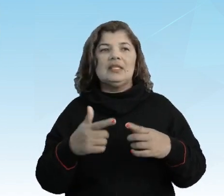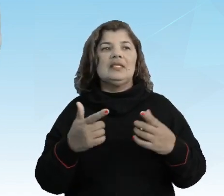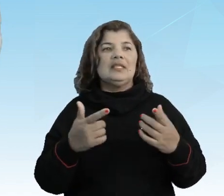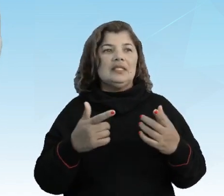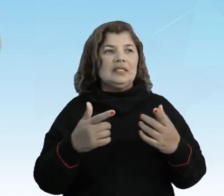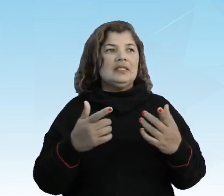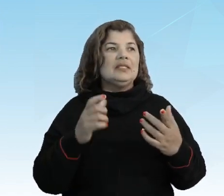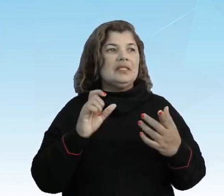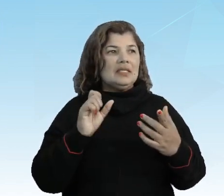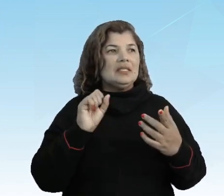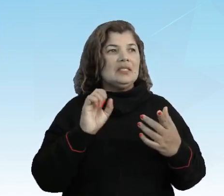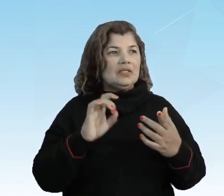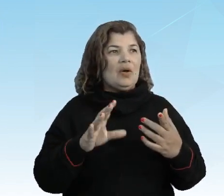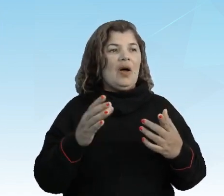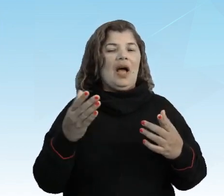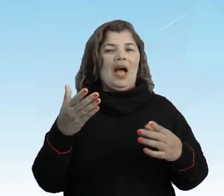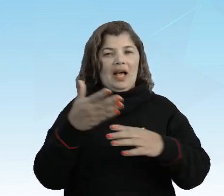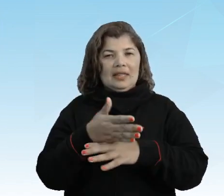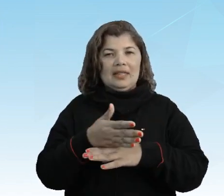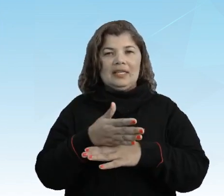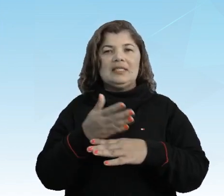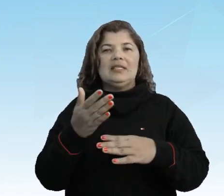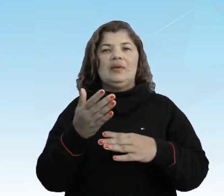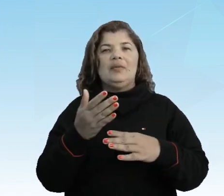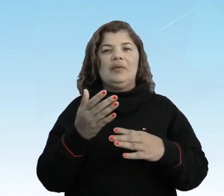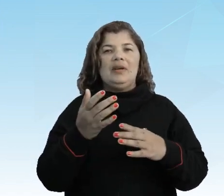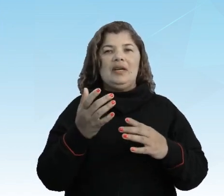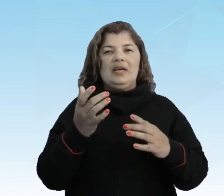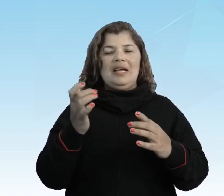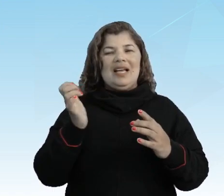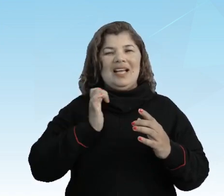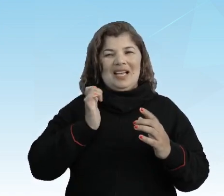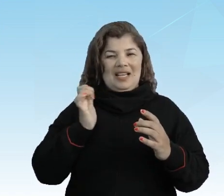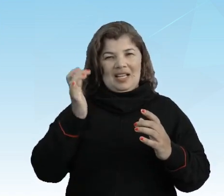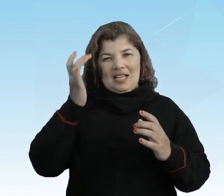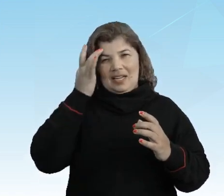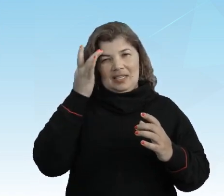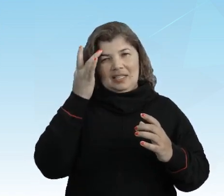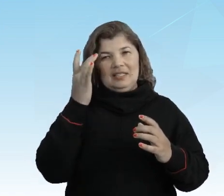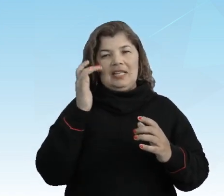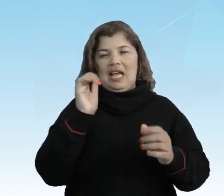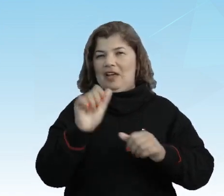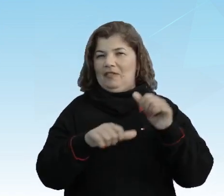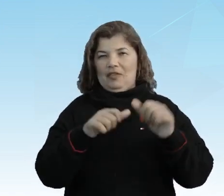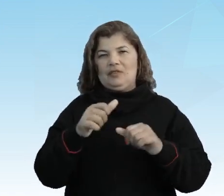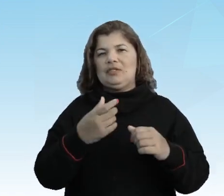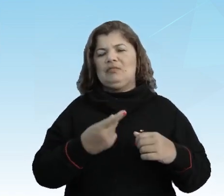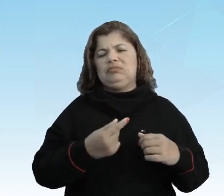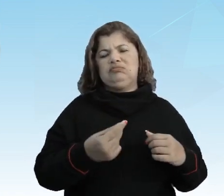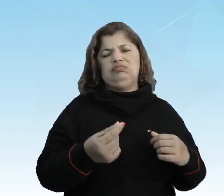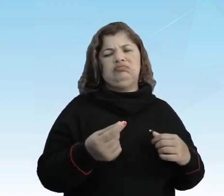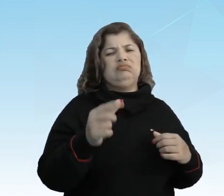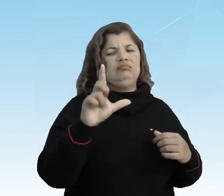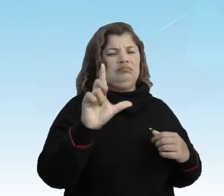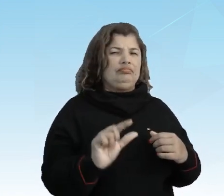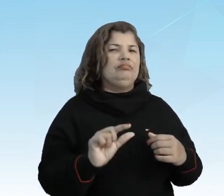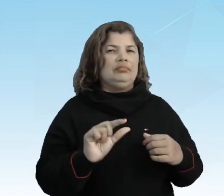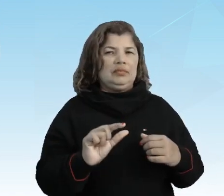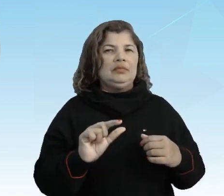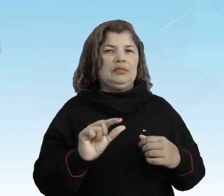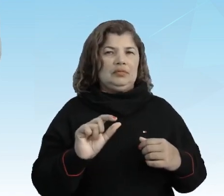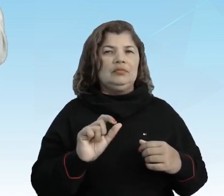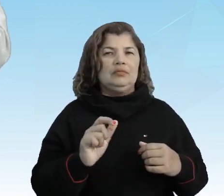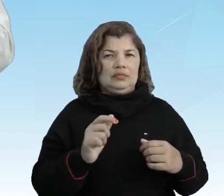houvesse apenas a adesão das elites, essa revolução teria durado muito menos do que 75